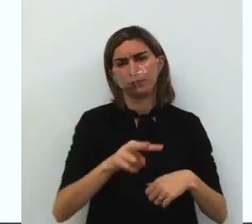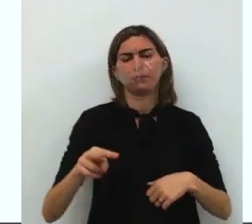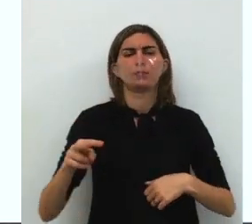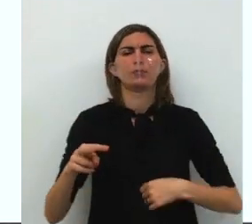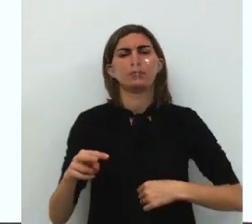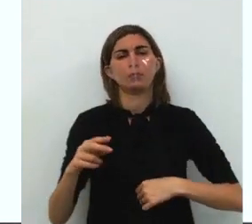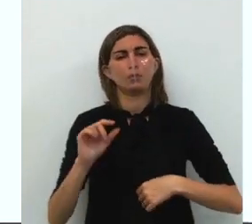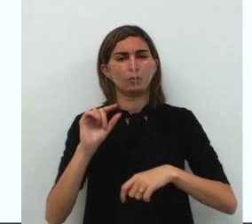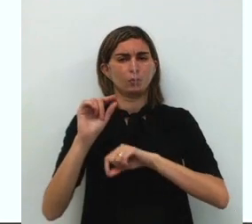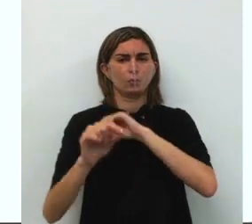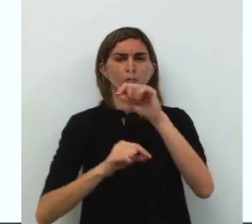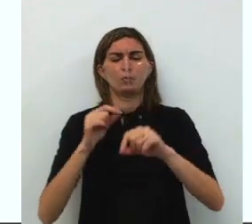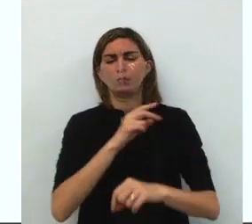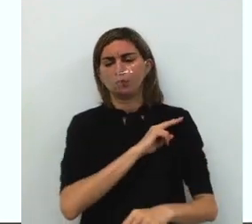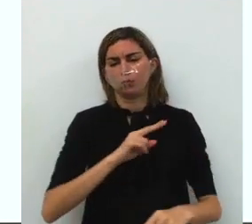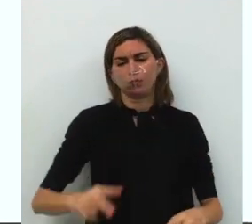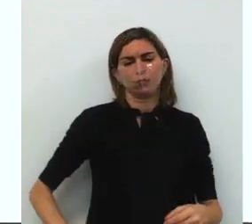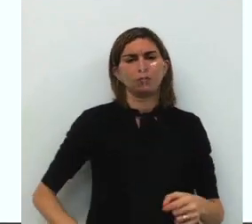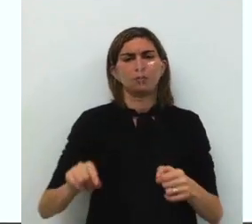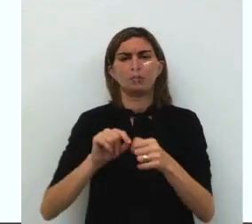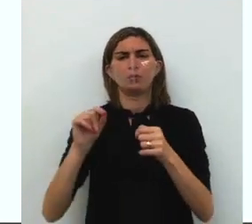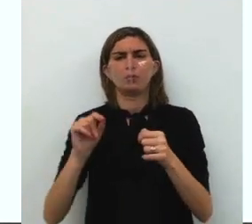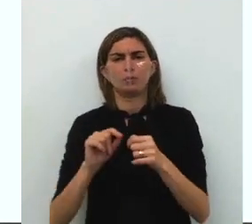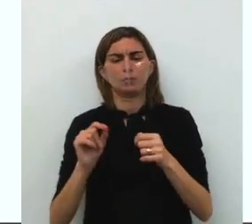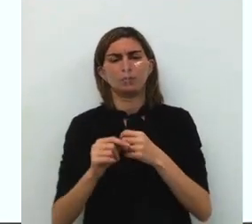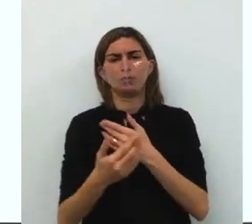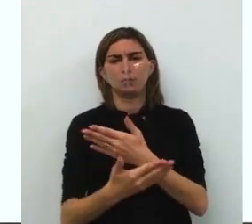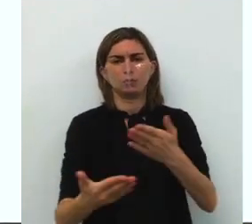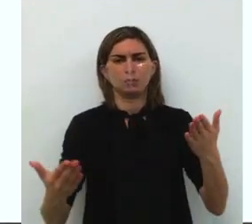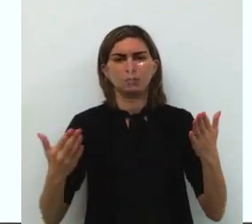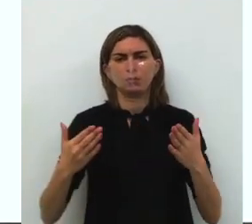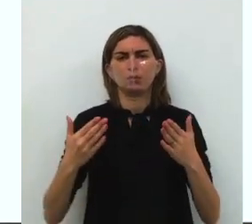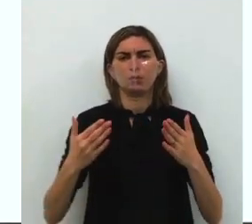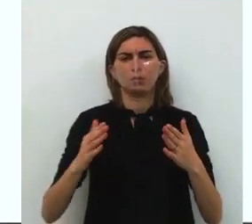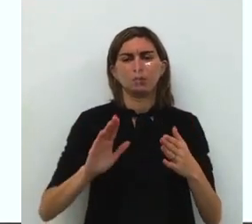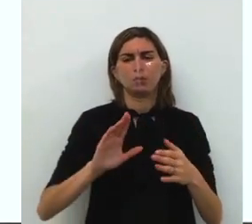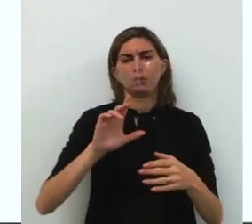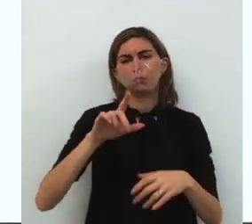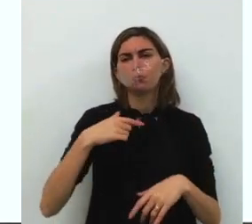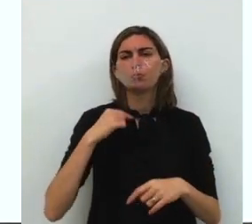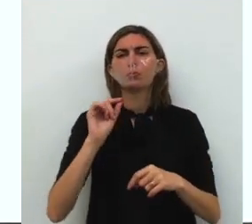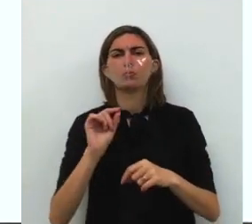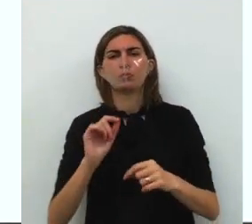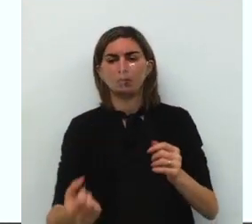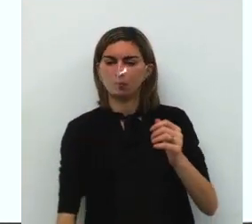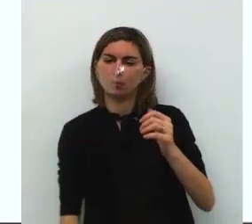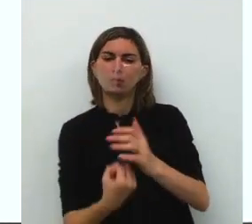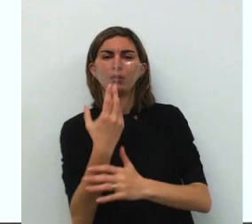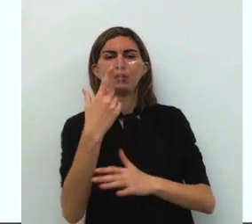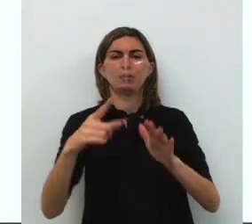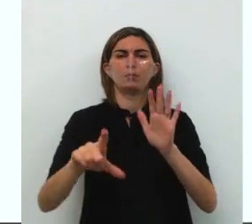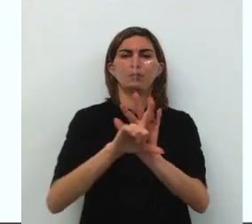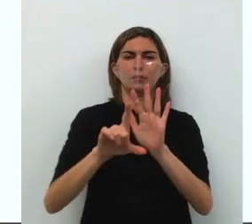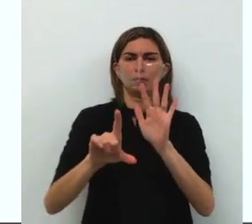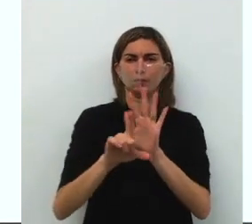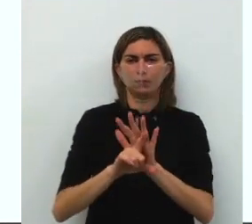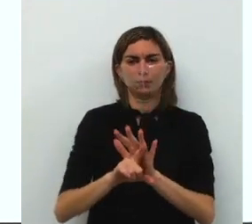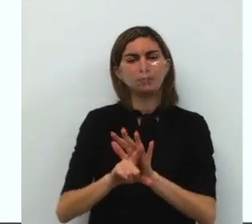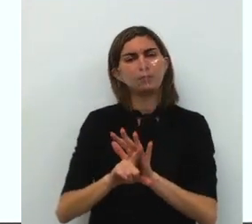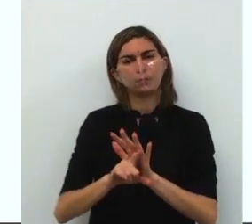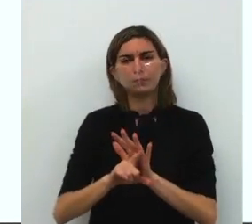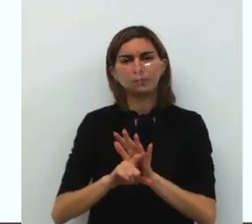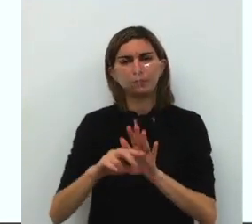Veja, o que um vereador faz? Ele legisla, quer dizer, ele cria leis